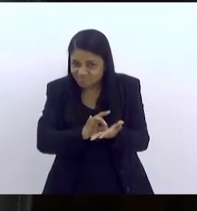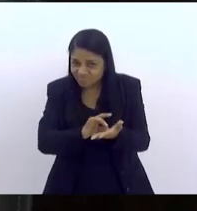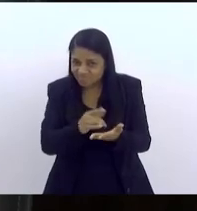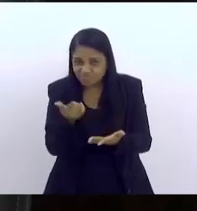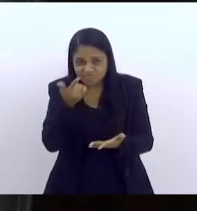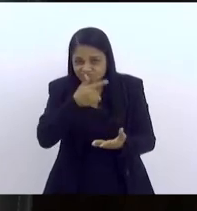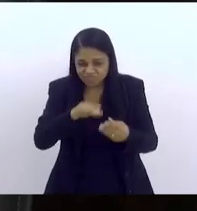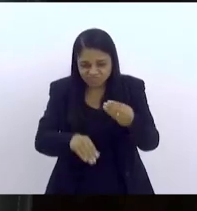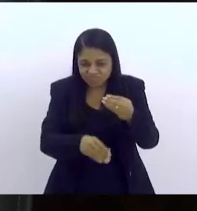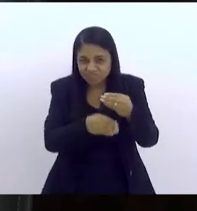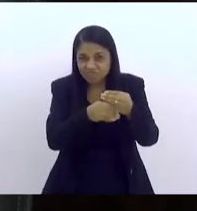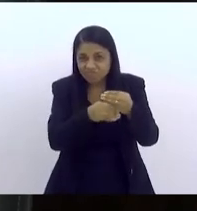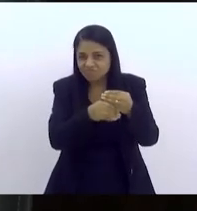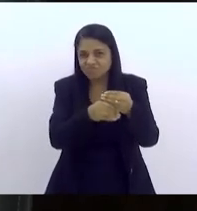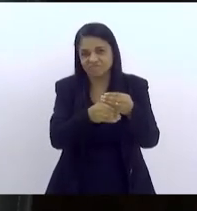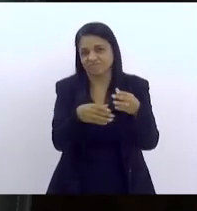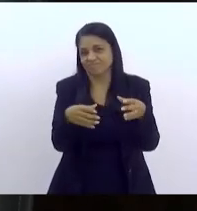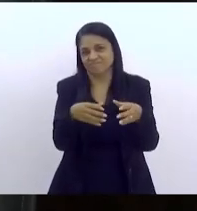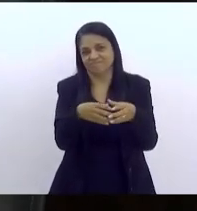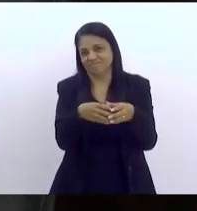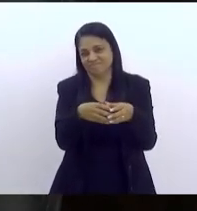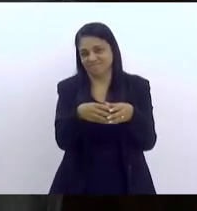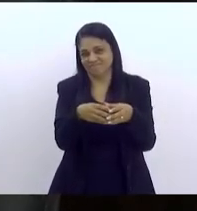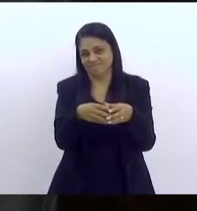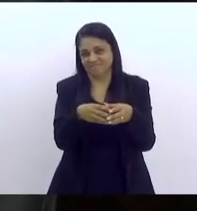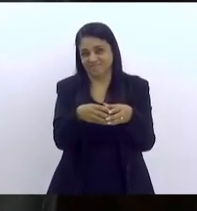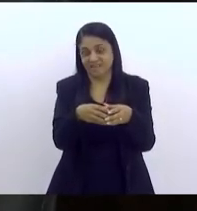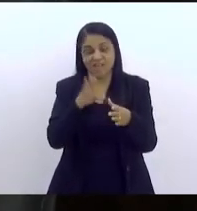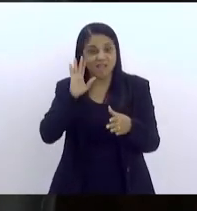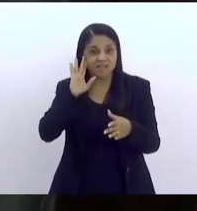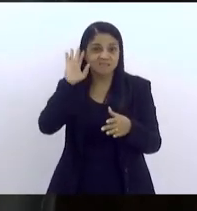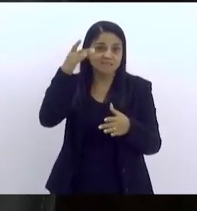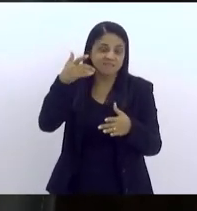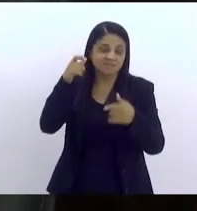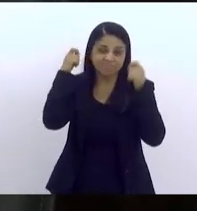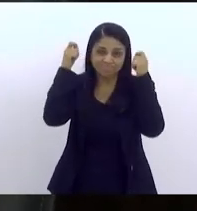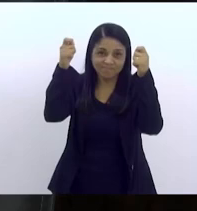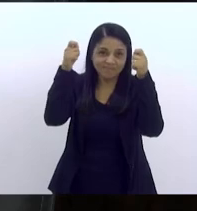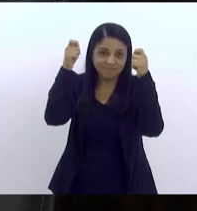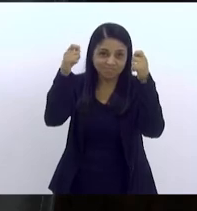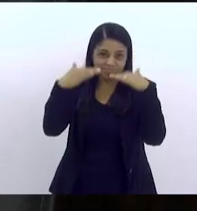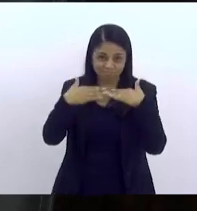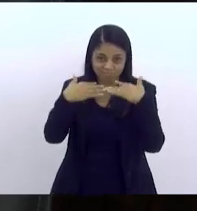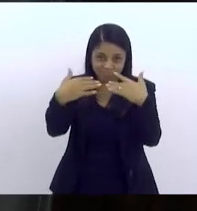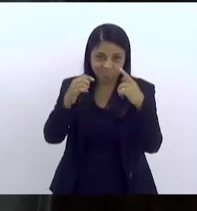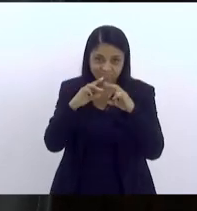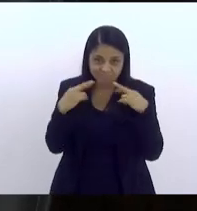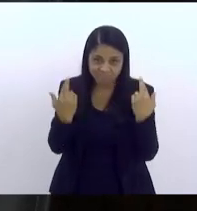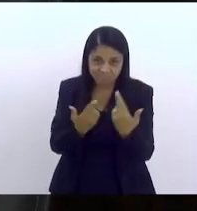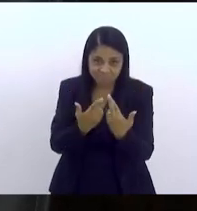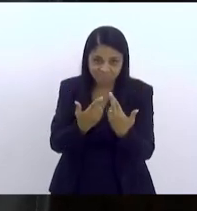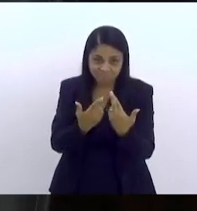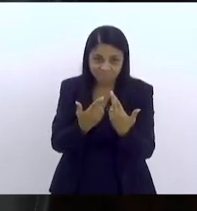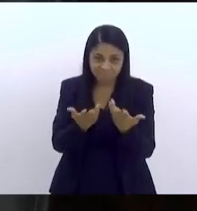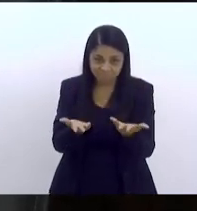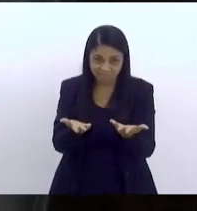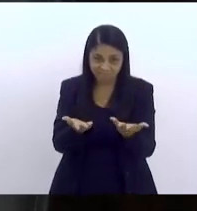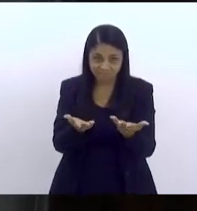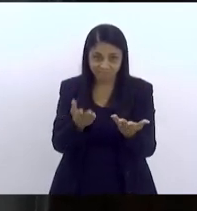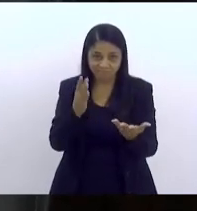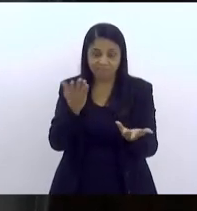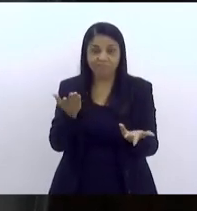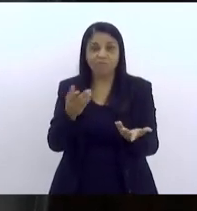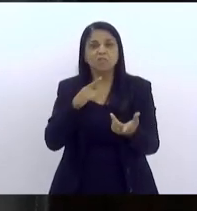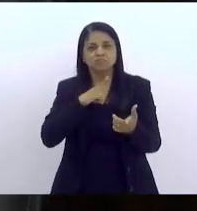E essa categoria decide em uma assembleia entrar em greve porque havia uma